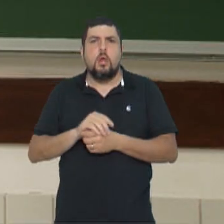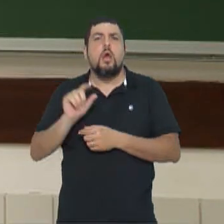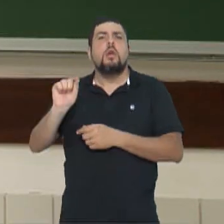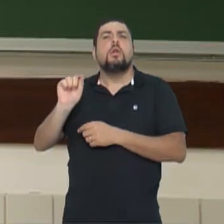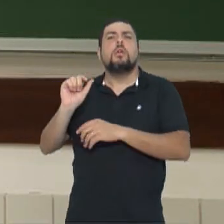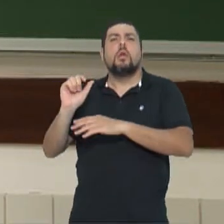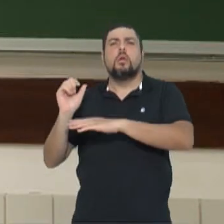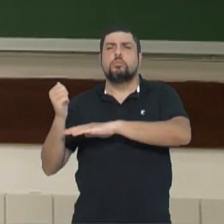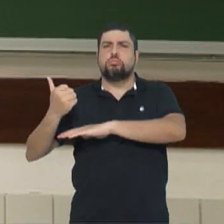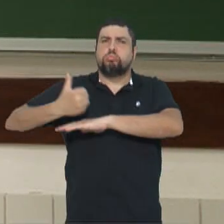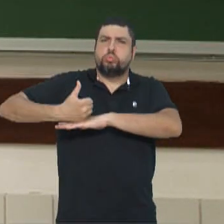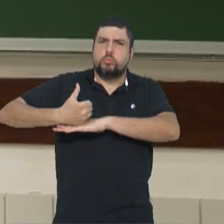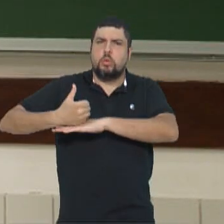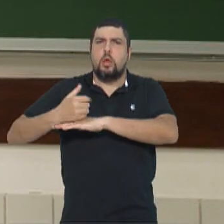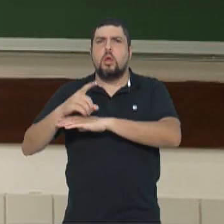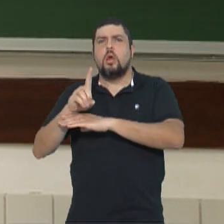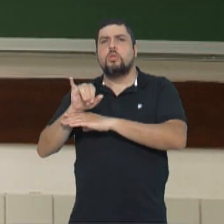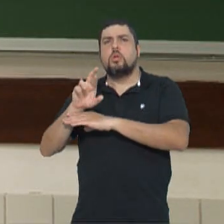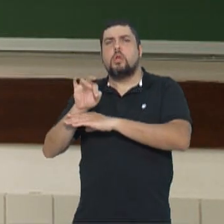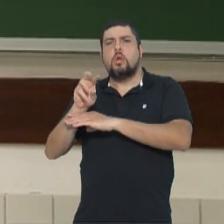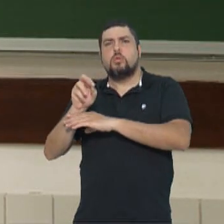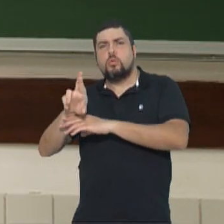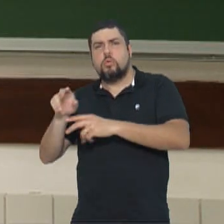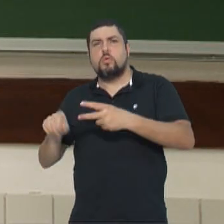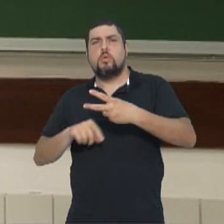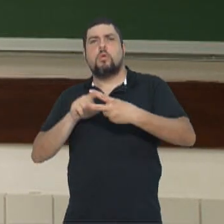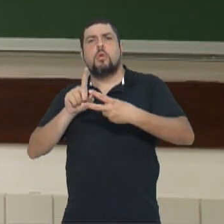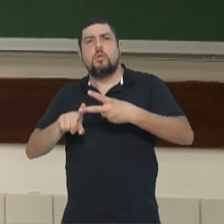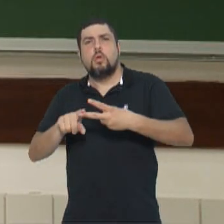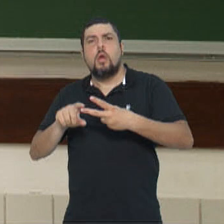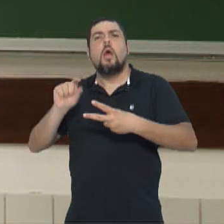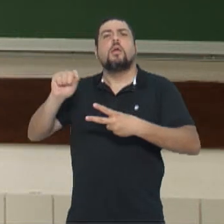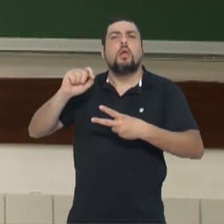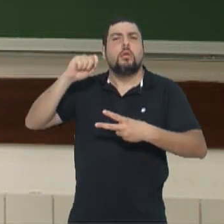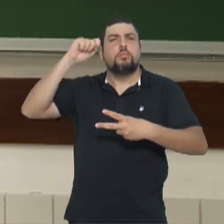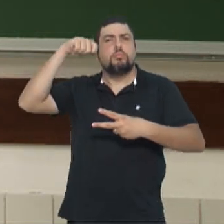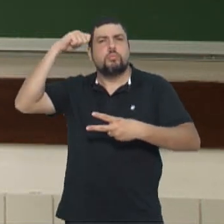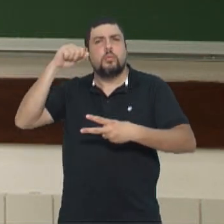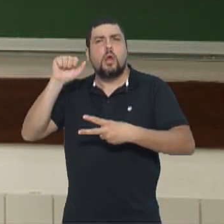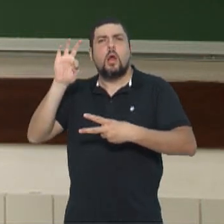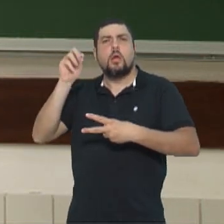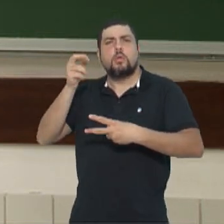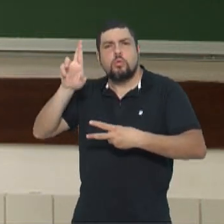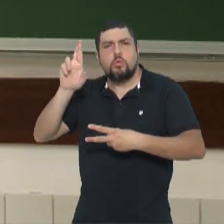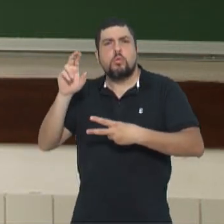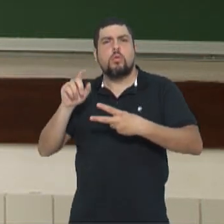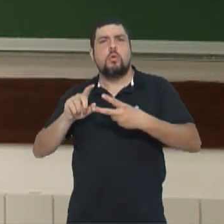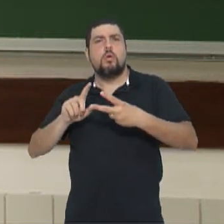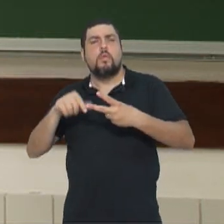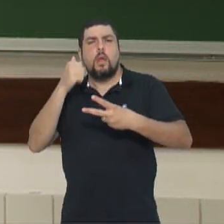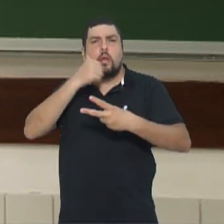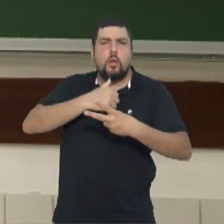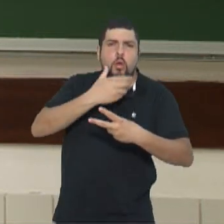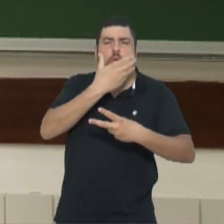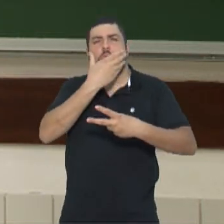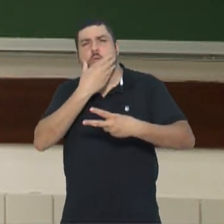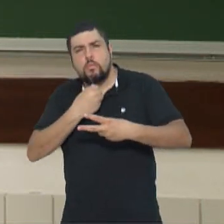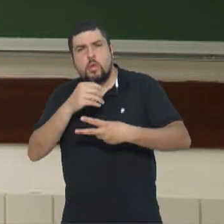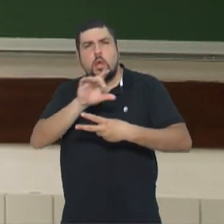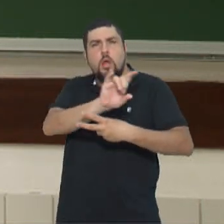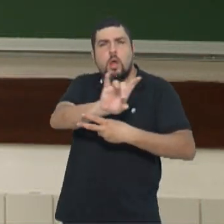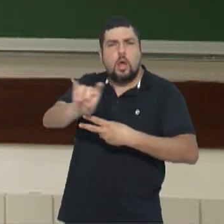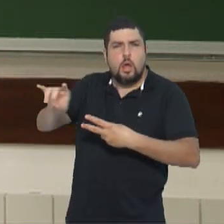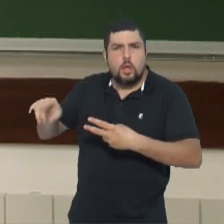Diretor, personagens que estão envolvidos na trama, quem são os atores e atrizes, né? todo mais nesse sentido aí. Quanto